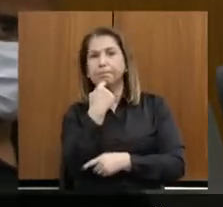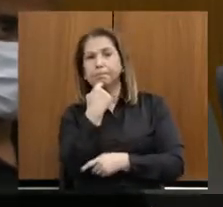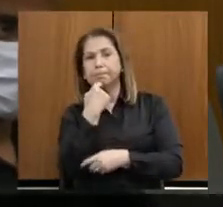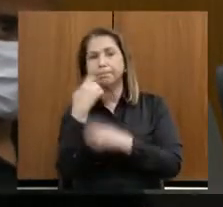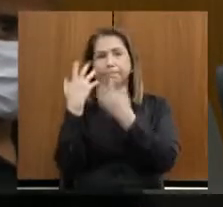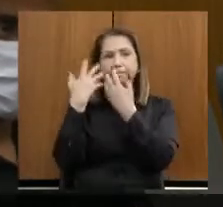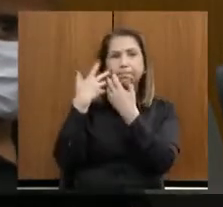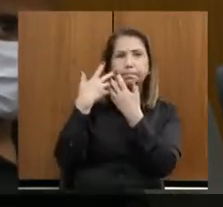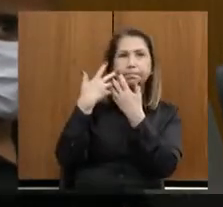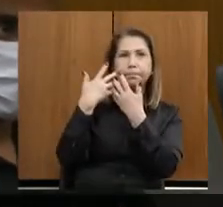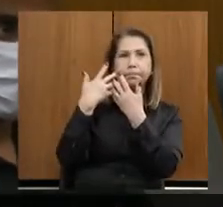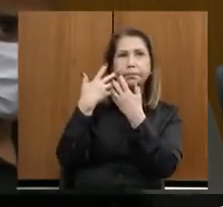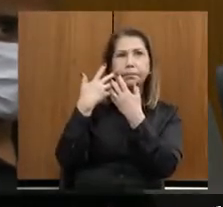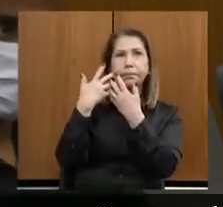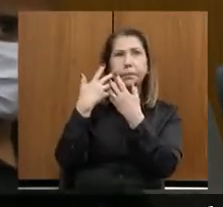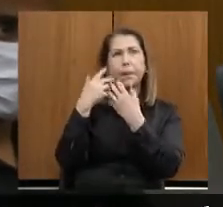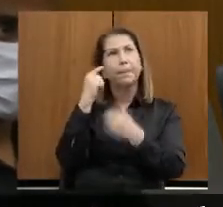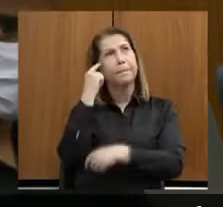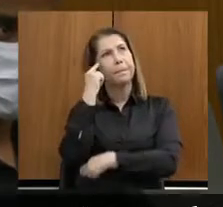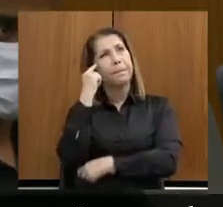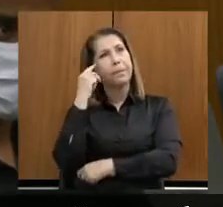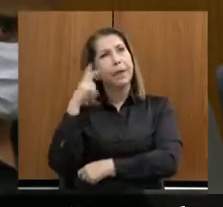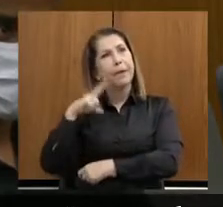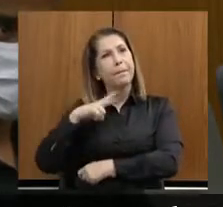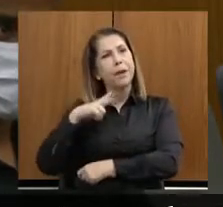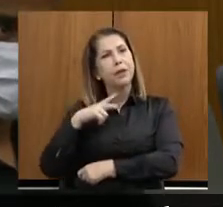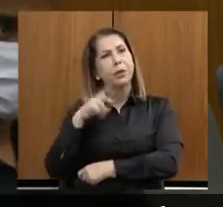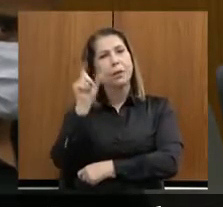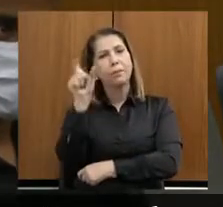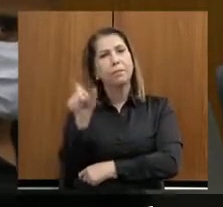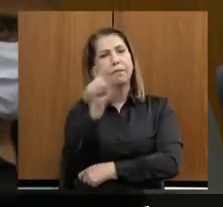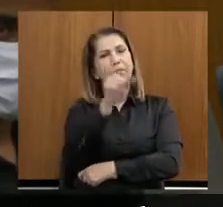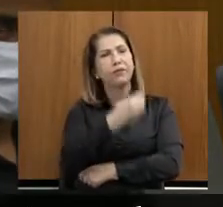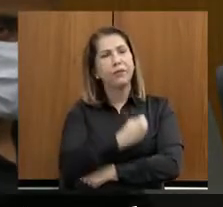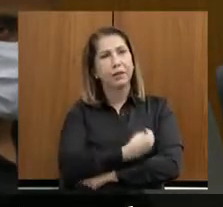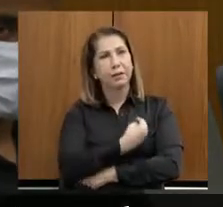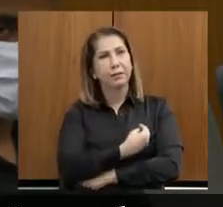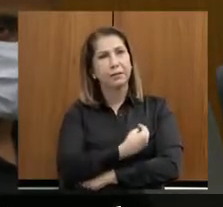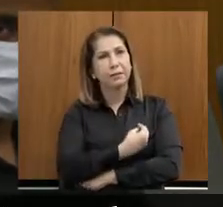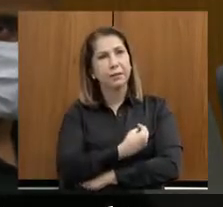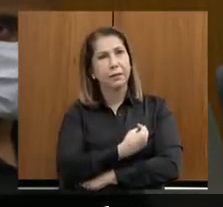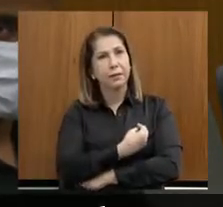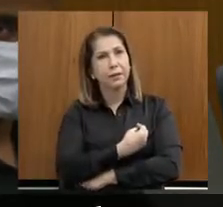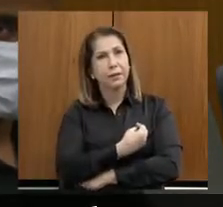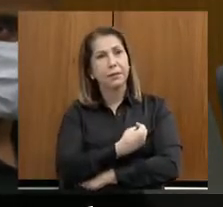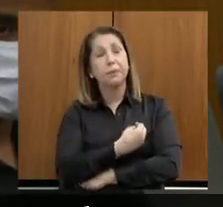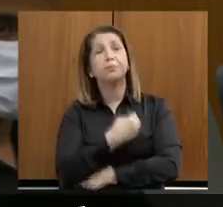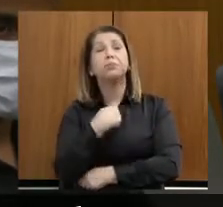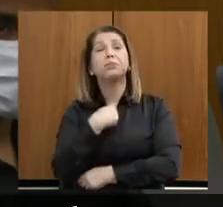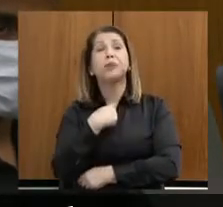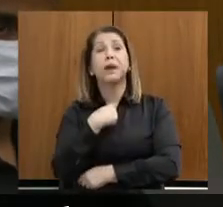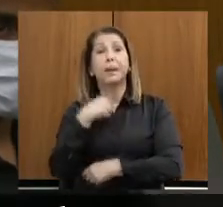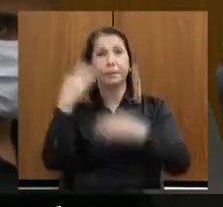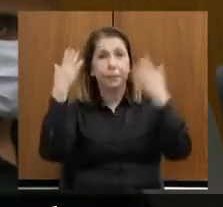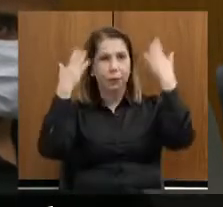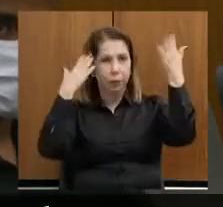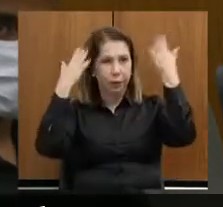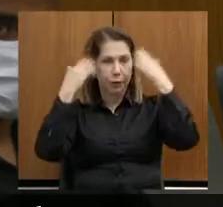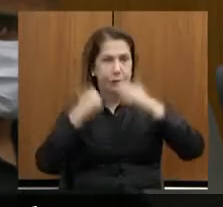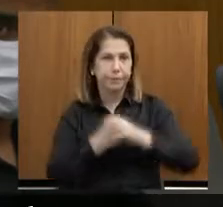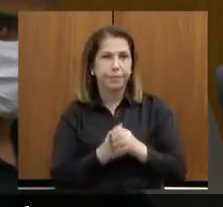transporto até na vida particular de cada um de vocês porque isso é psicologia a